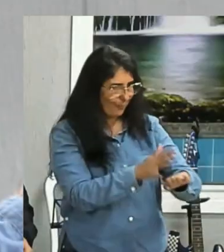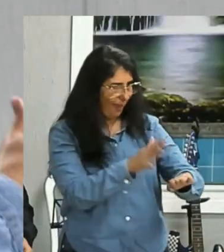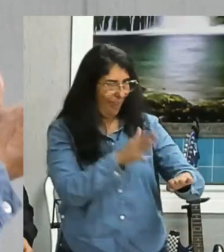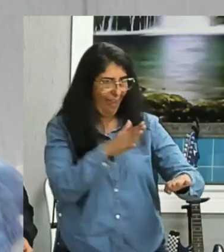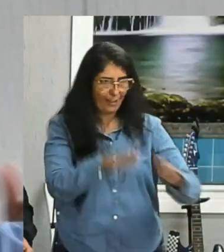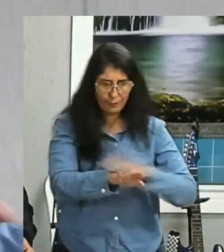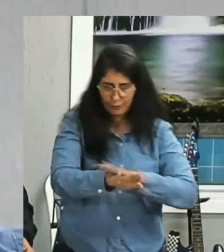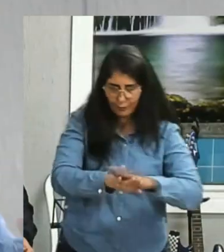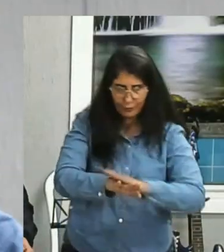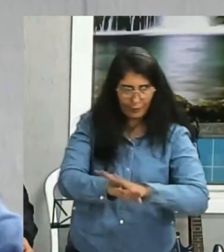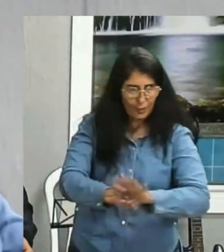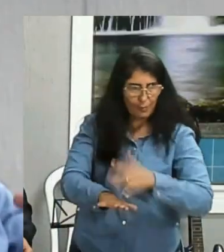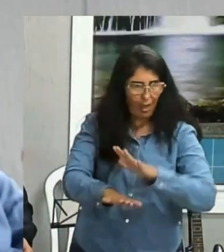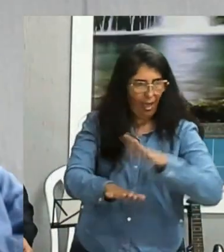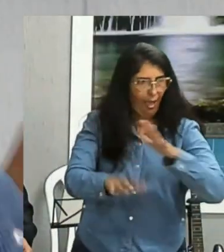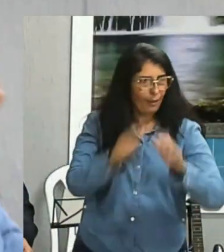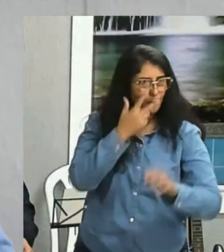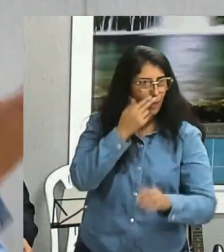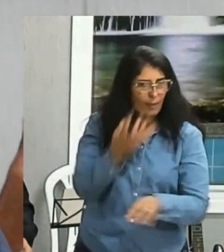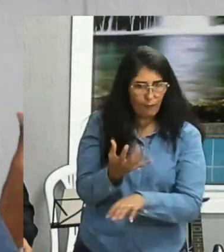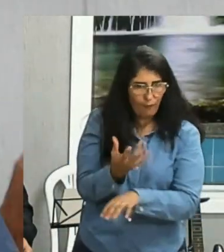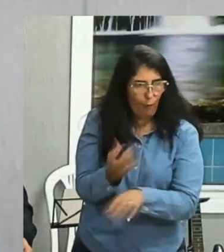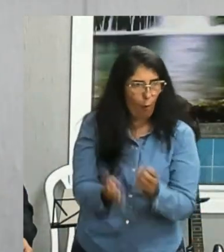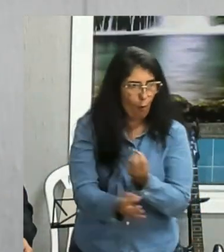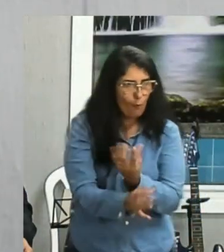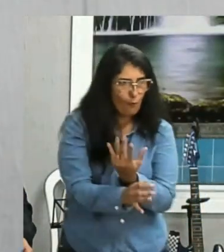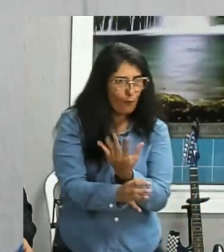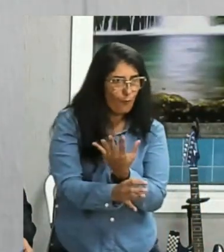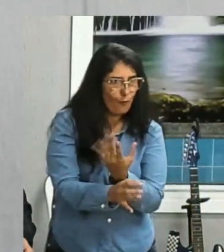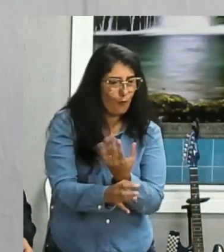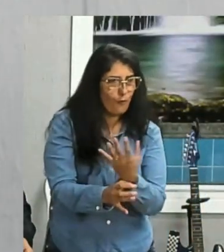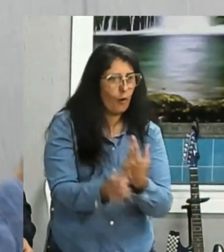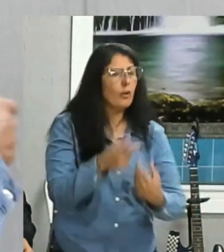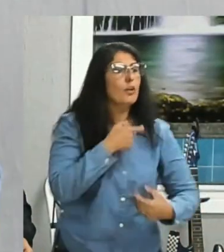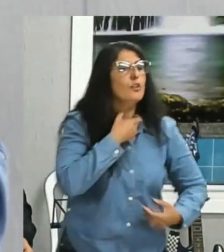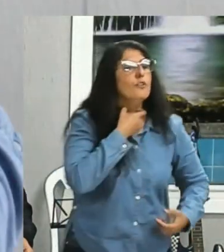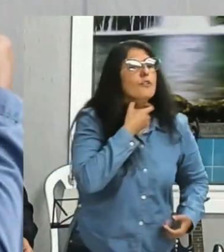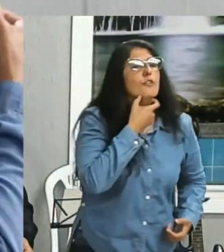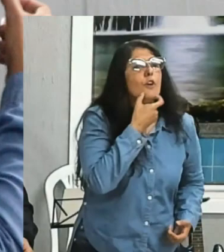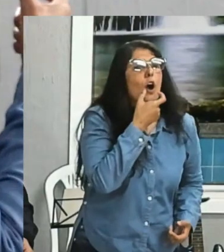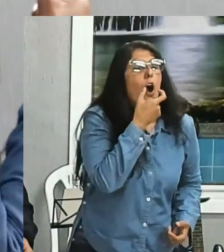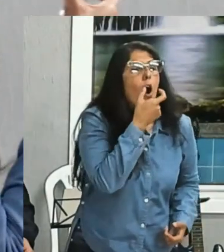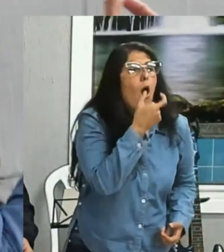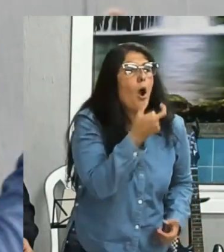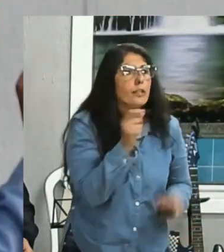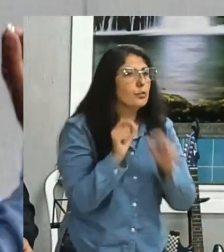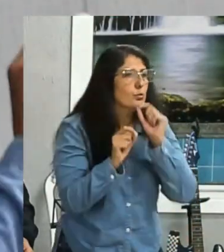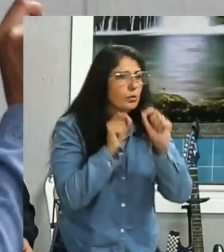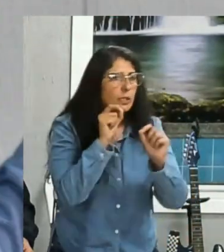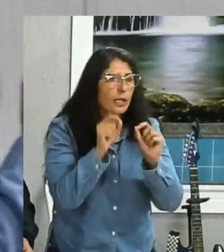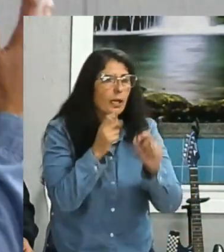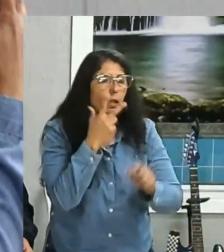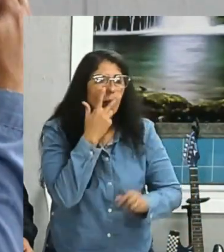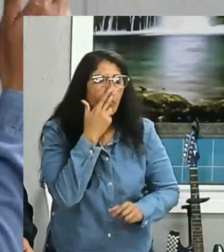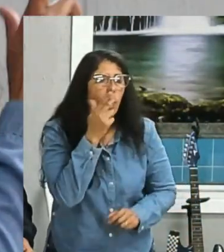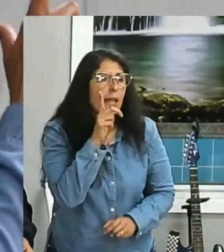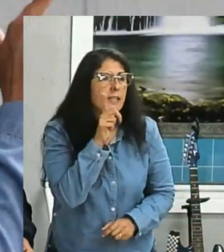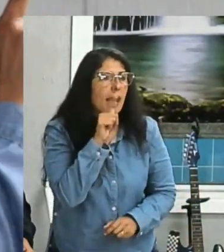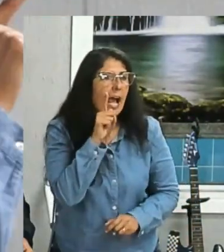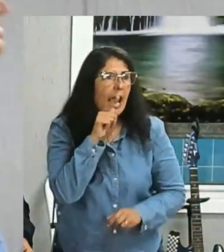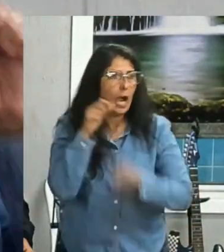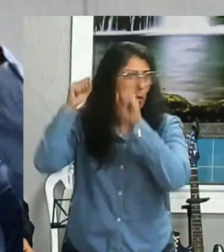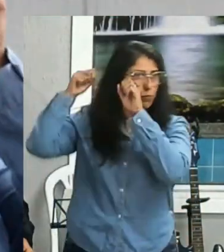refinado numa fornalha, a voz como a voz de muitas águas. Tinha na